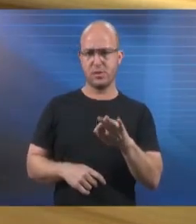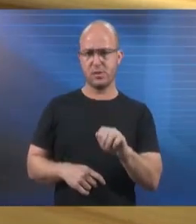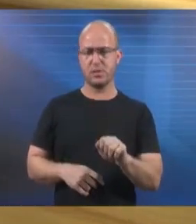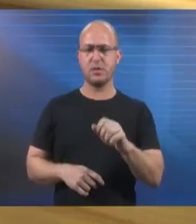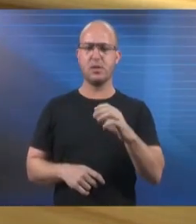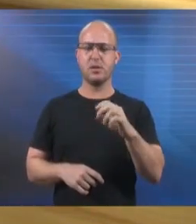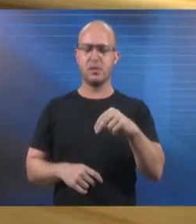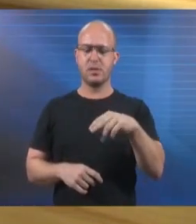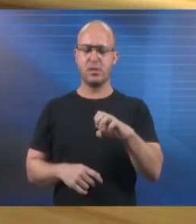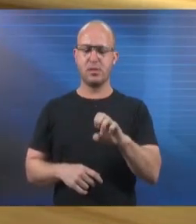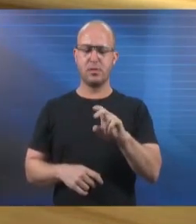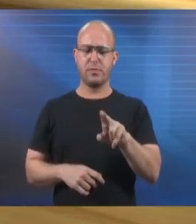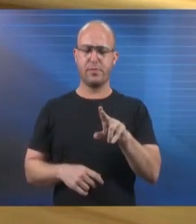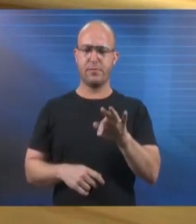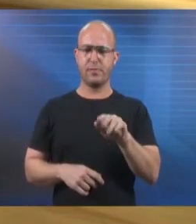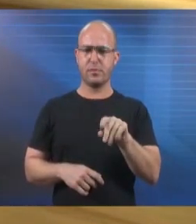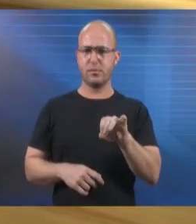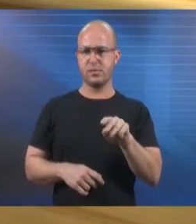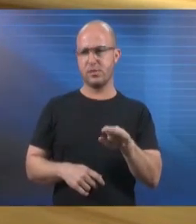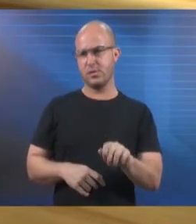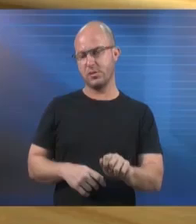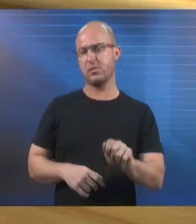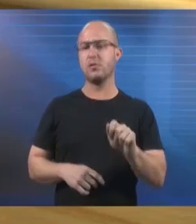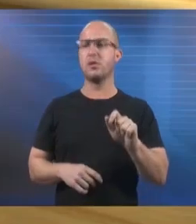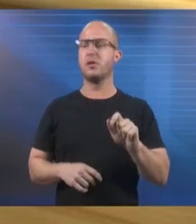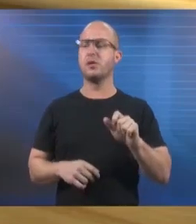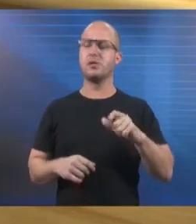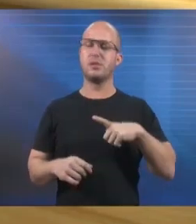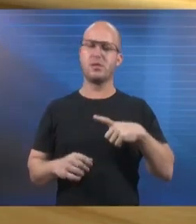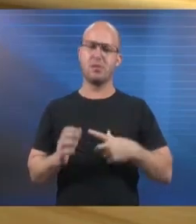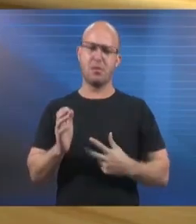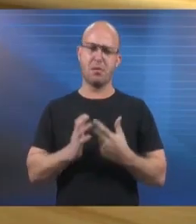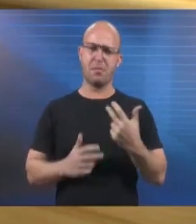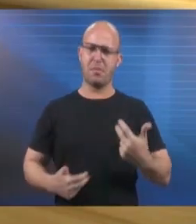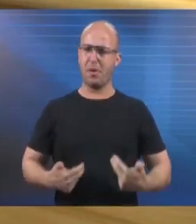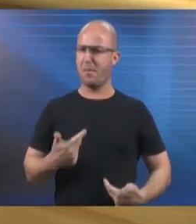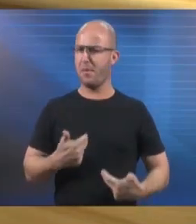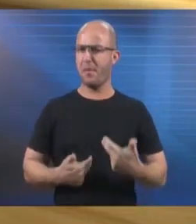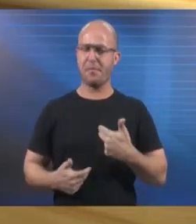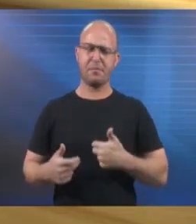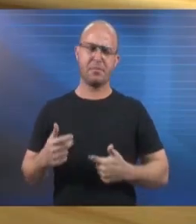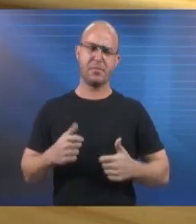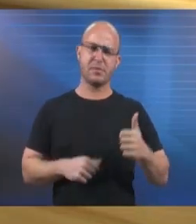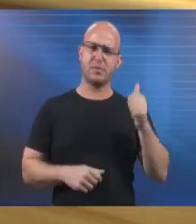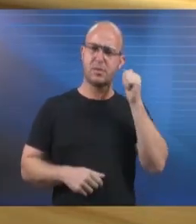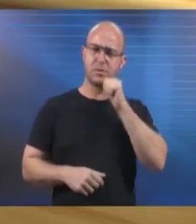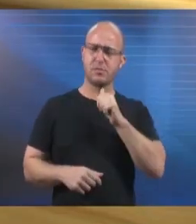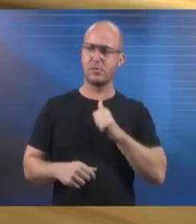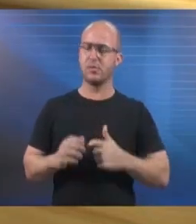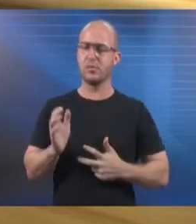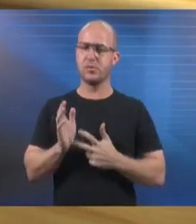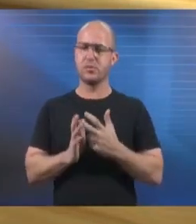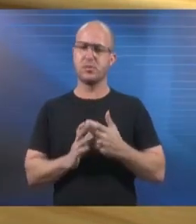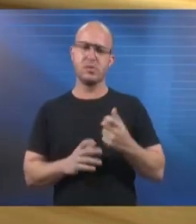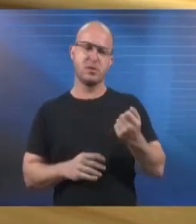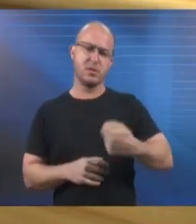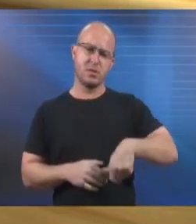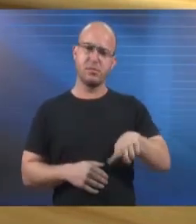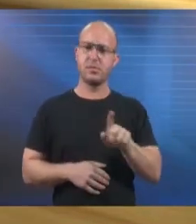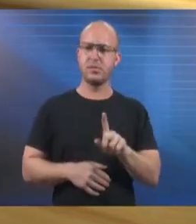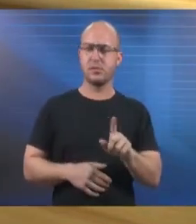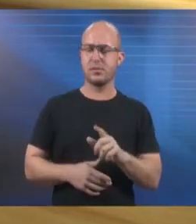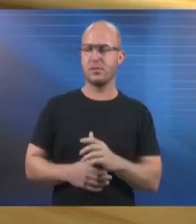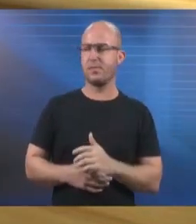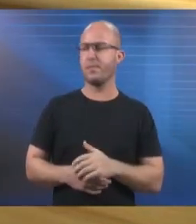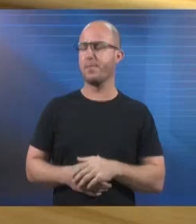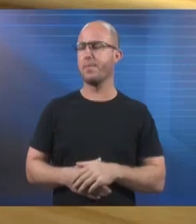tendo um um um muitas vezes uma mutilação dessas mulheres eh com cirurgias desnecessárias